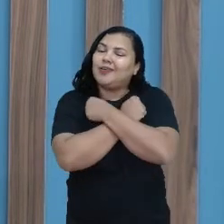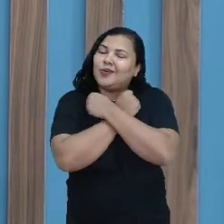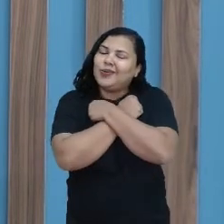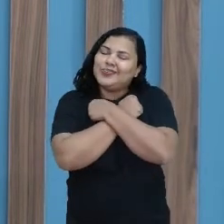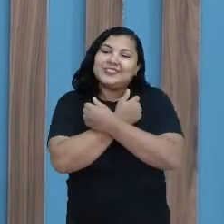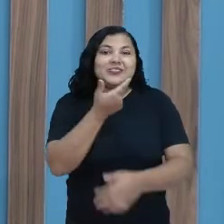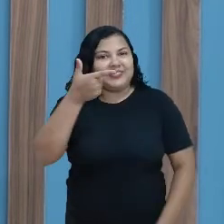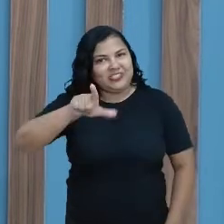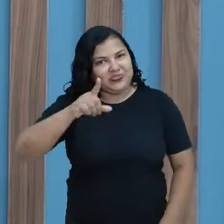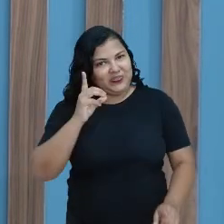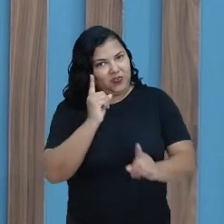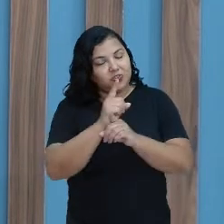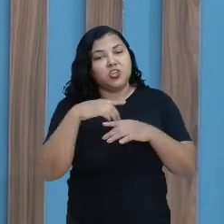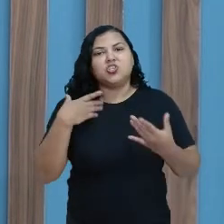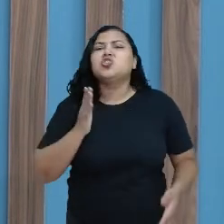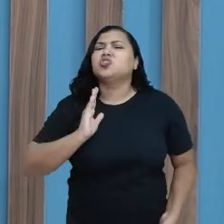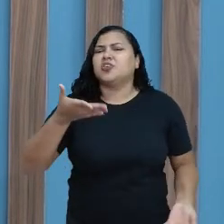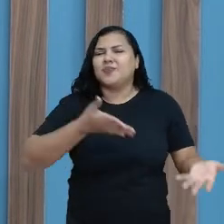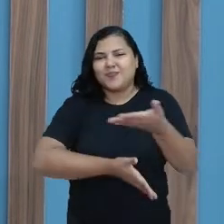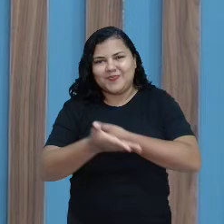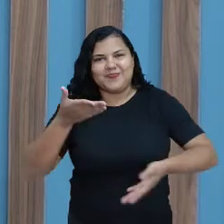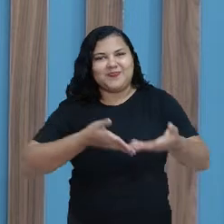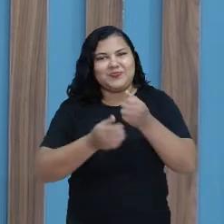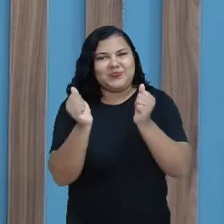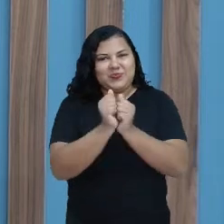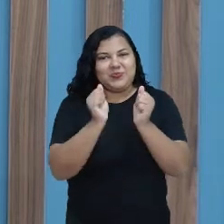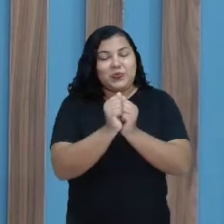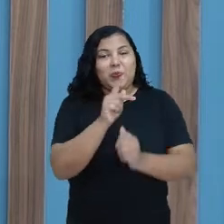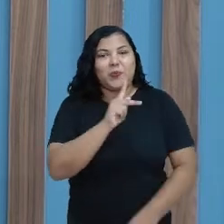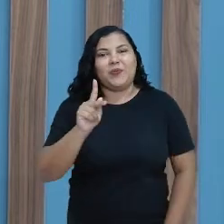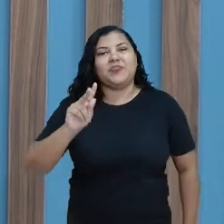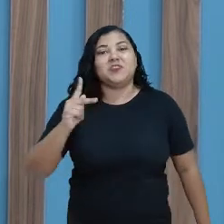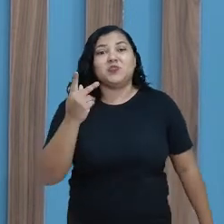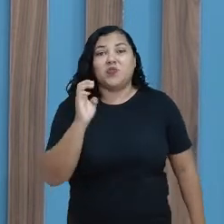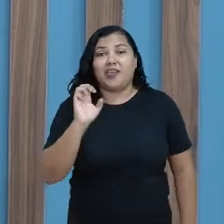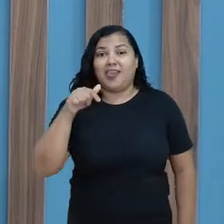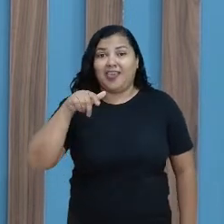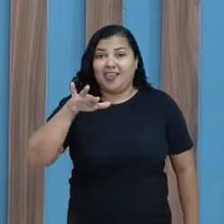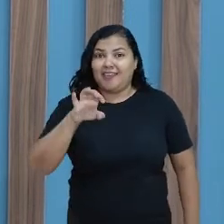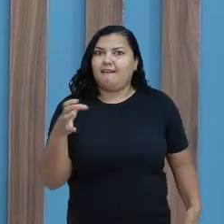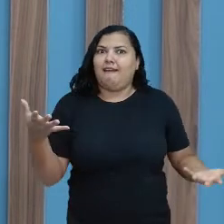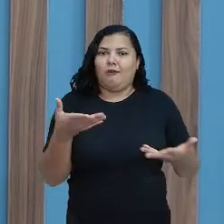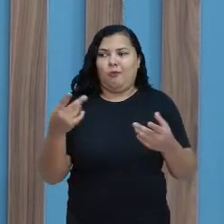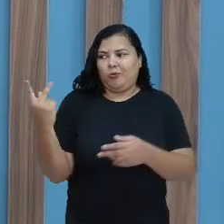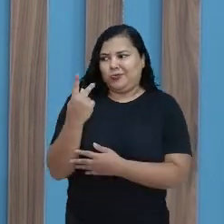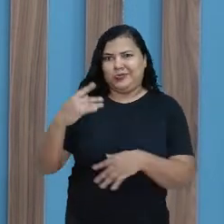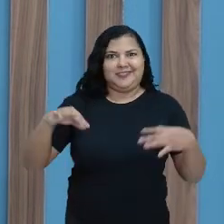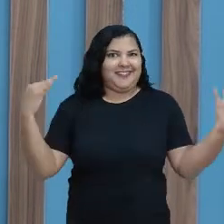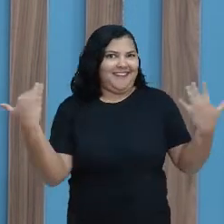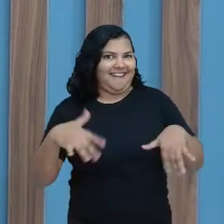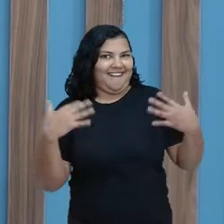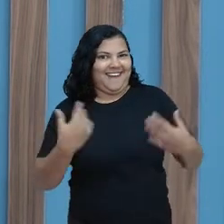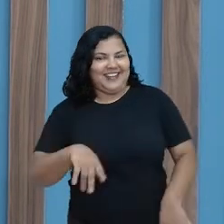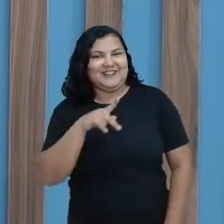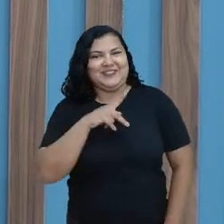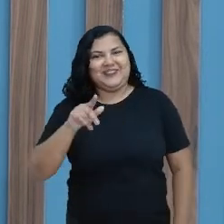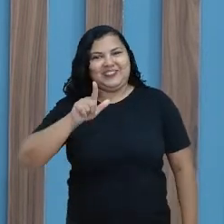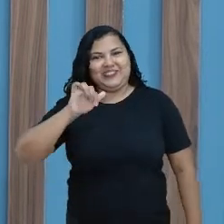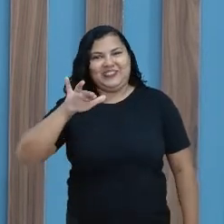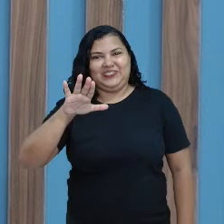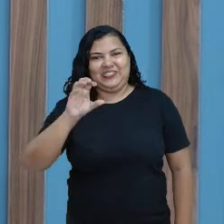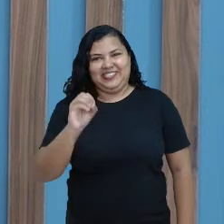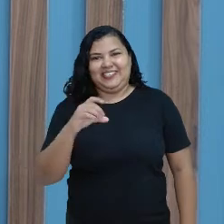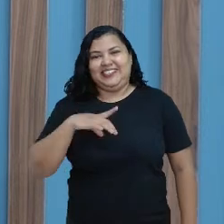tivemos aí um dia desses aí com o professor Henrique Nelson e hoje estamos agora fazendo aqui a dupla dinâmica, né, com o professor Luciano.